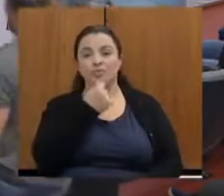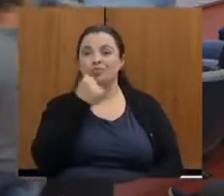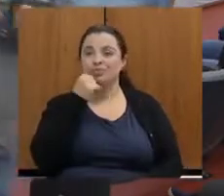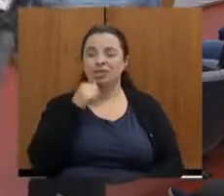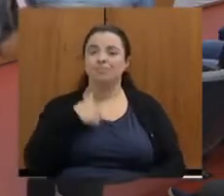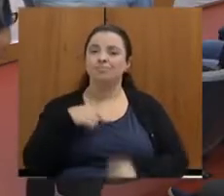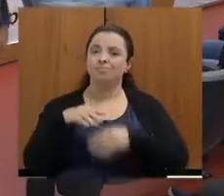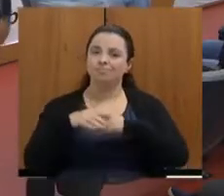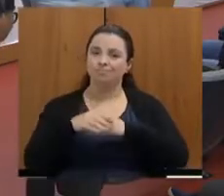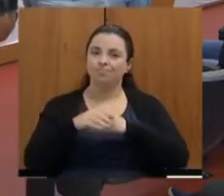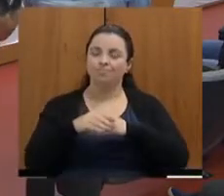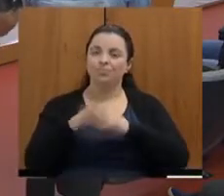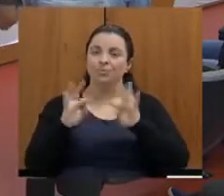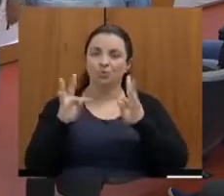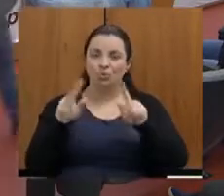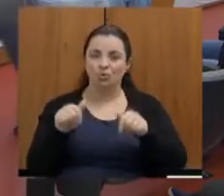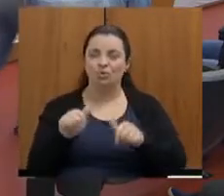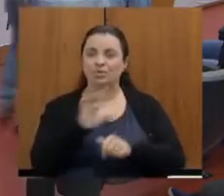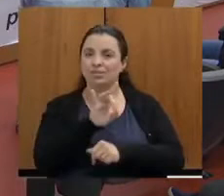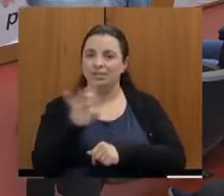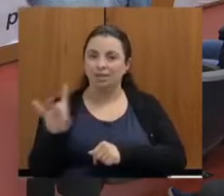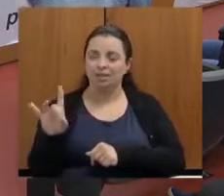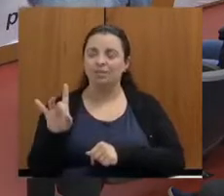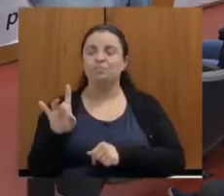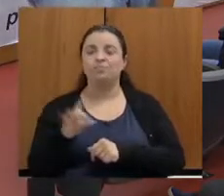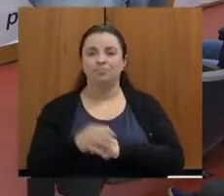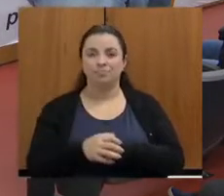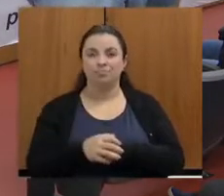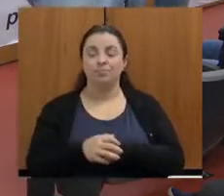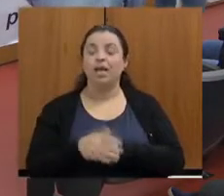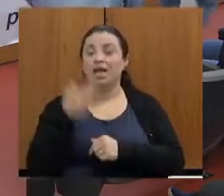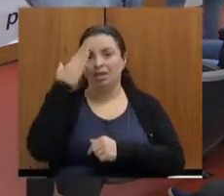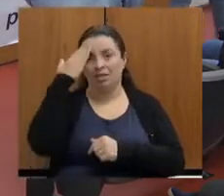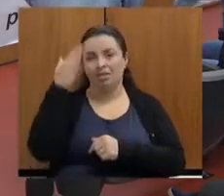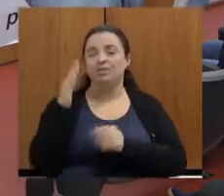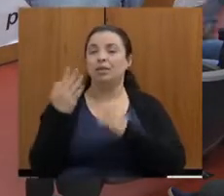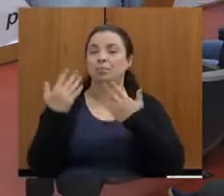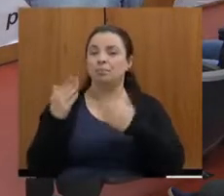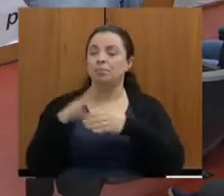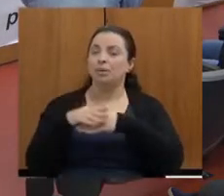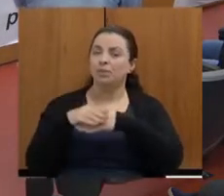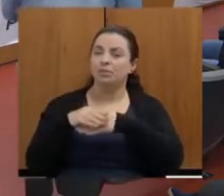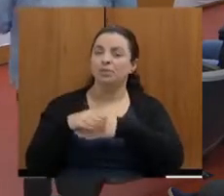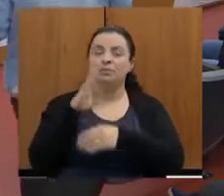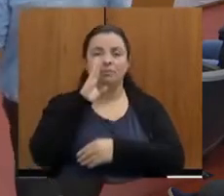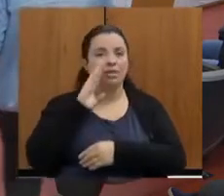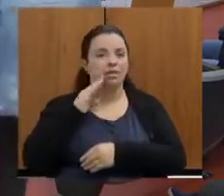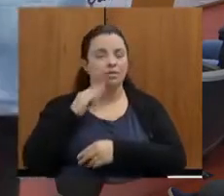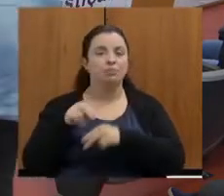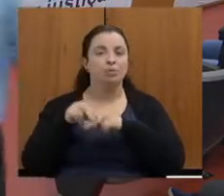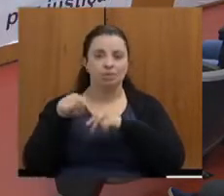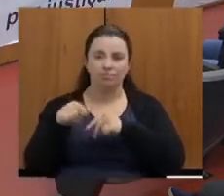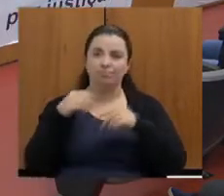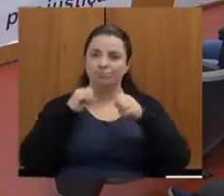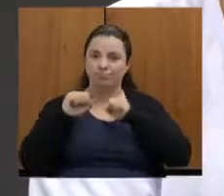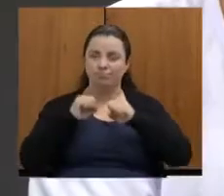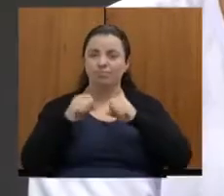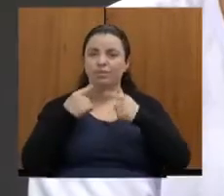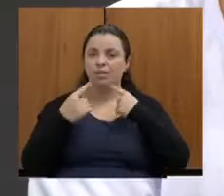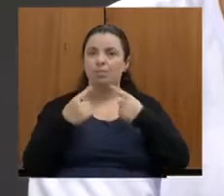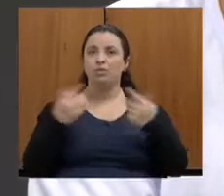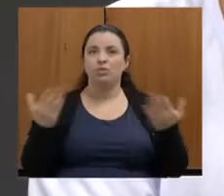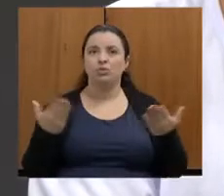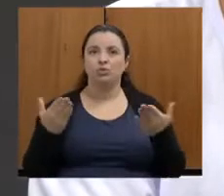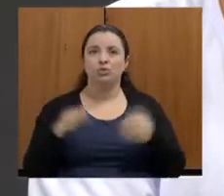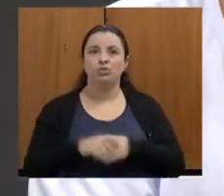né também agradecer e parabenizar a Beatriz né Cerqueira aí por esse debate que se tornou